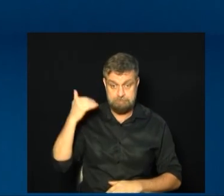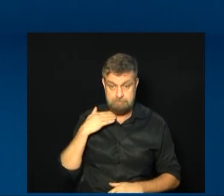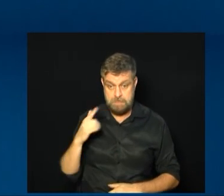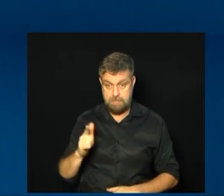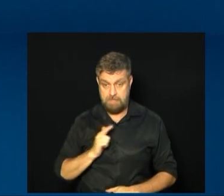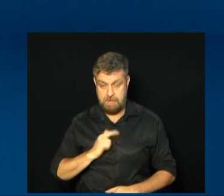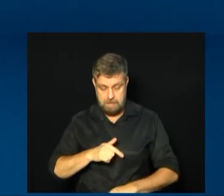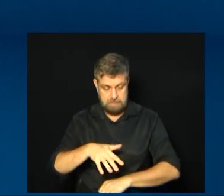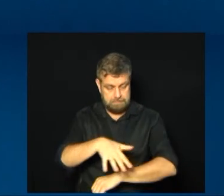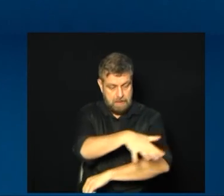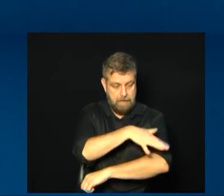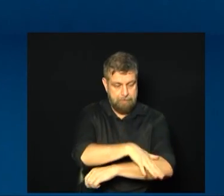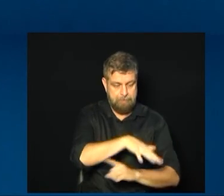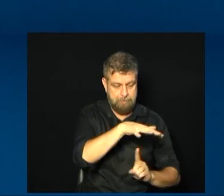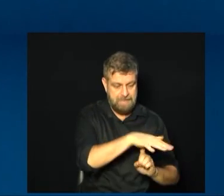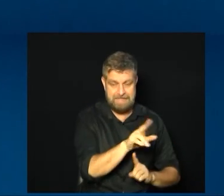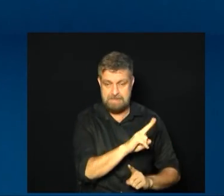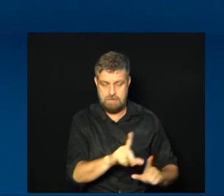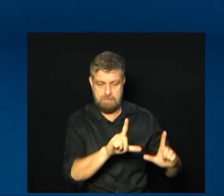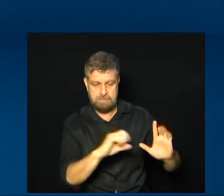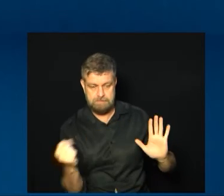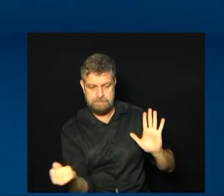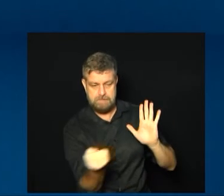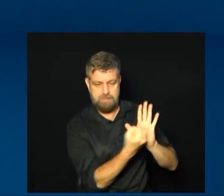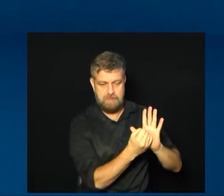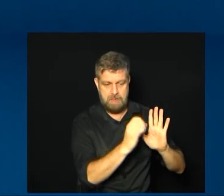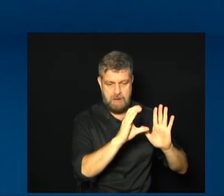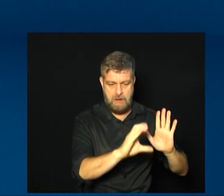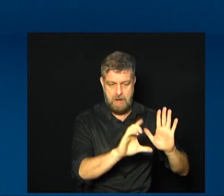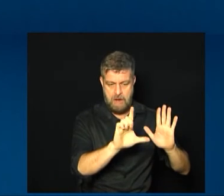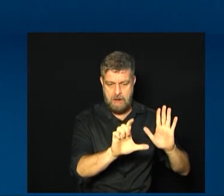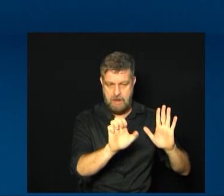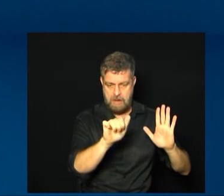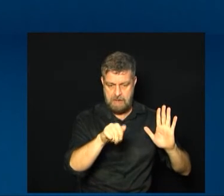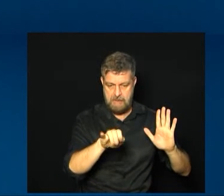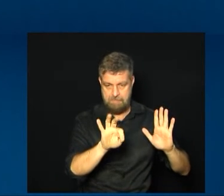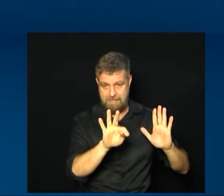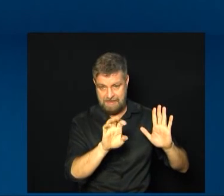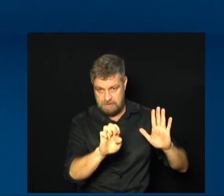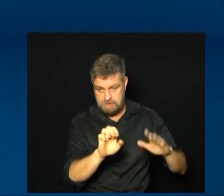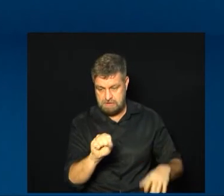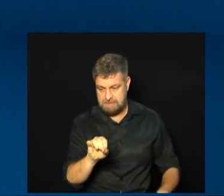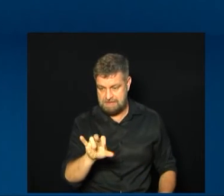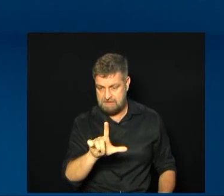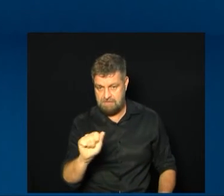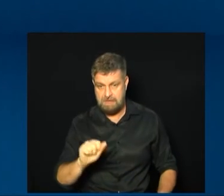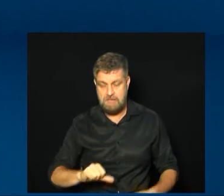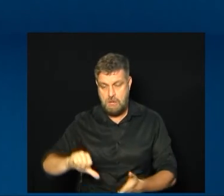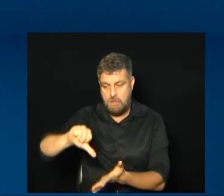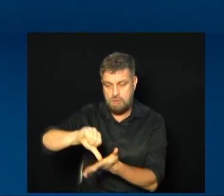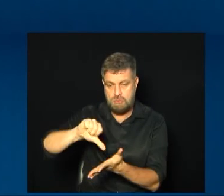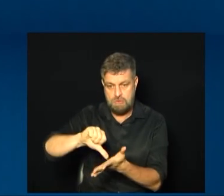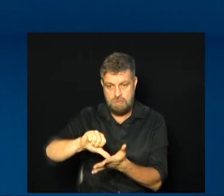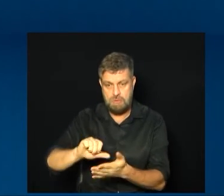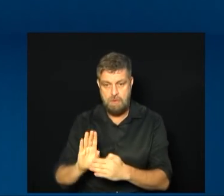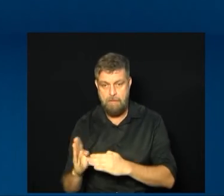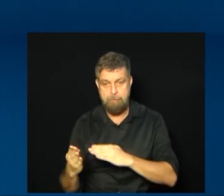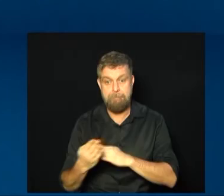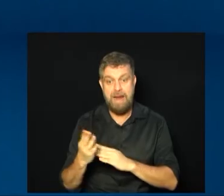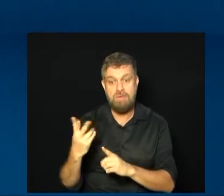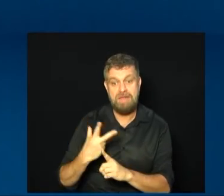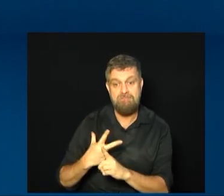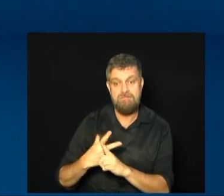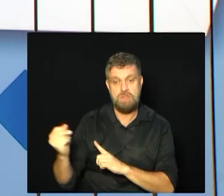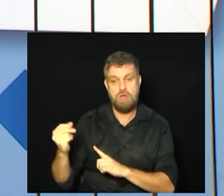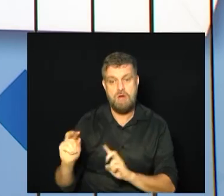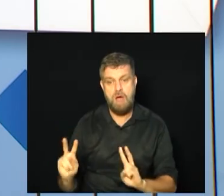como Praça Clemente José da Silva o Sistema de Lazer 6, que fica no núcleo residencial, bairro da Vitória.